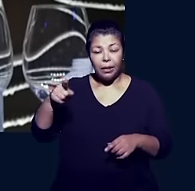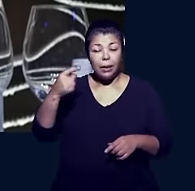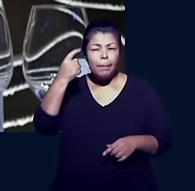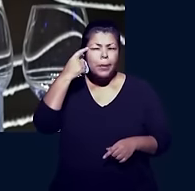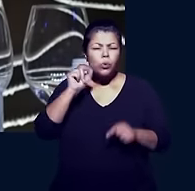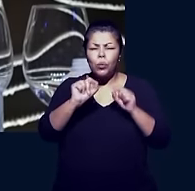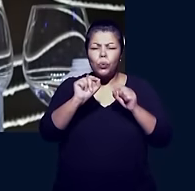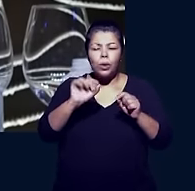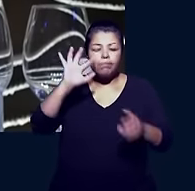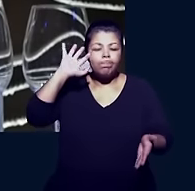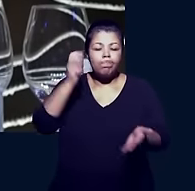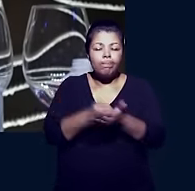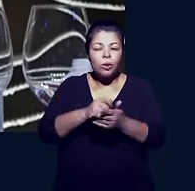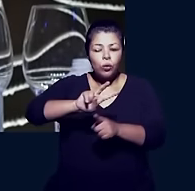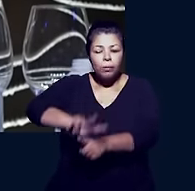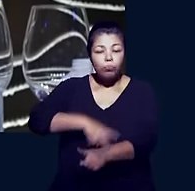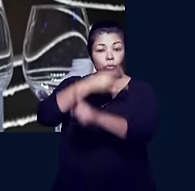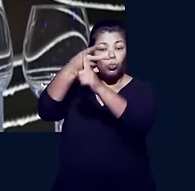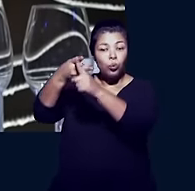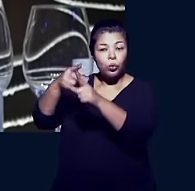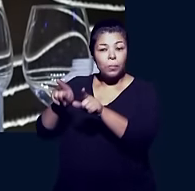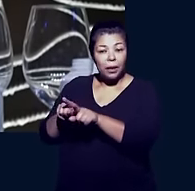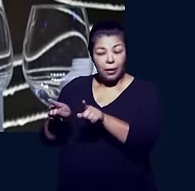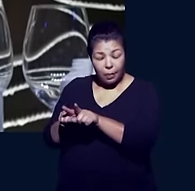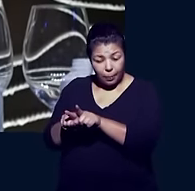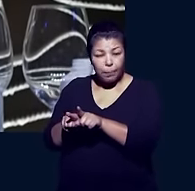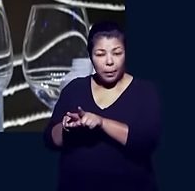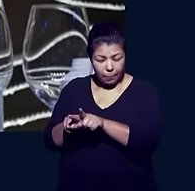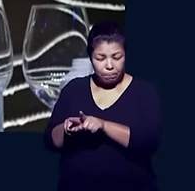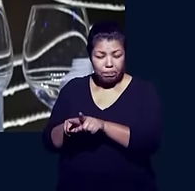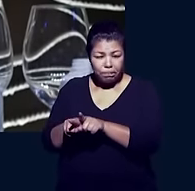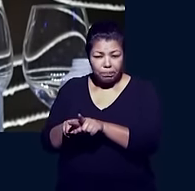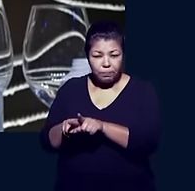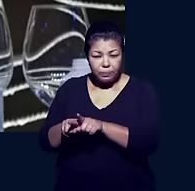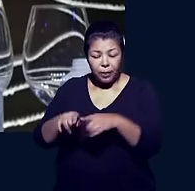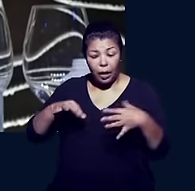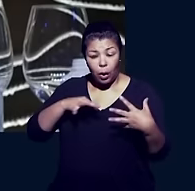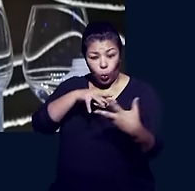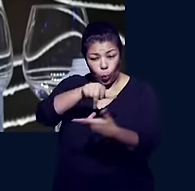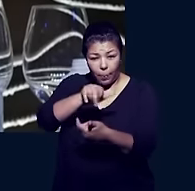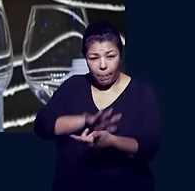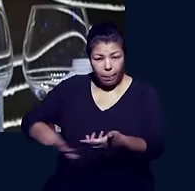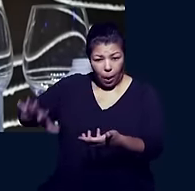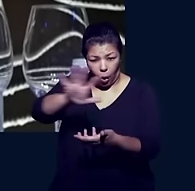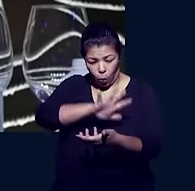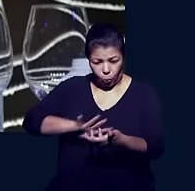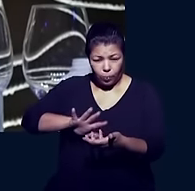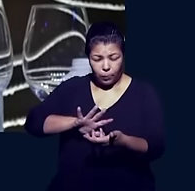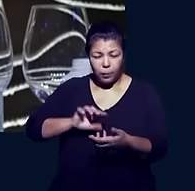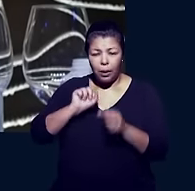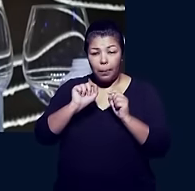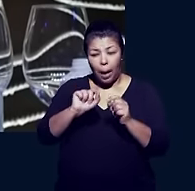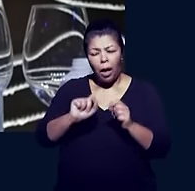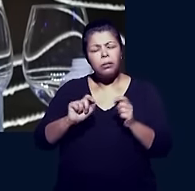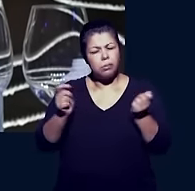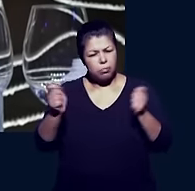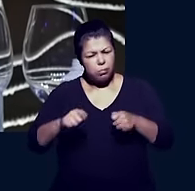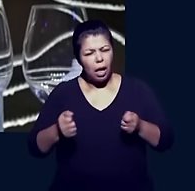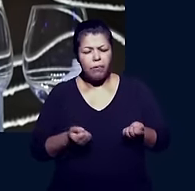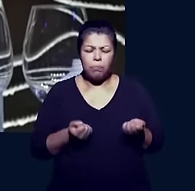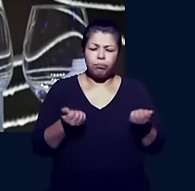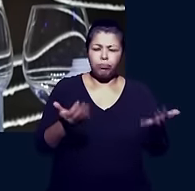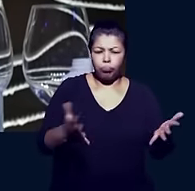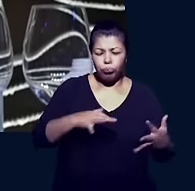produção de tecnologia que pode nominar chips eh Global Então você tinha uma cadeia que era global que servia o mundo inteiro e